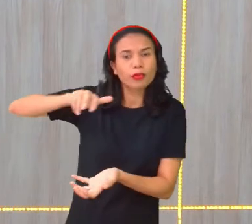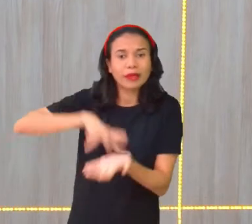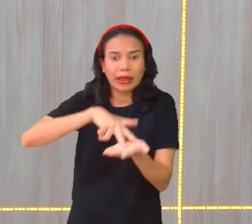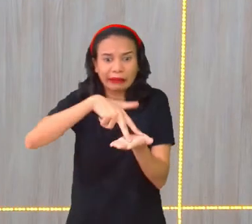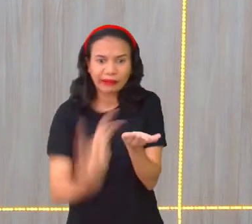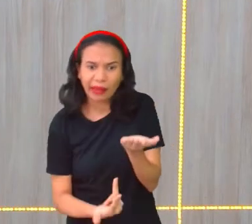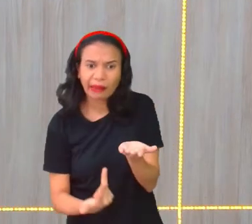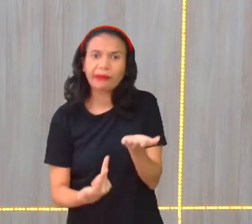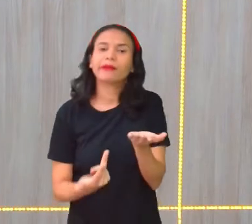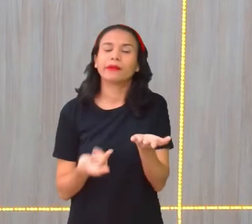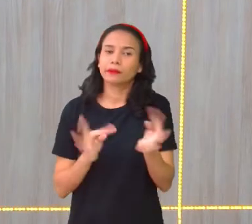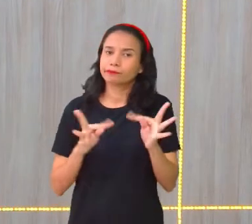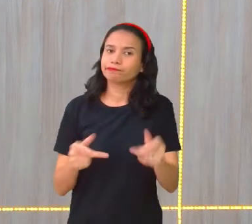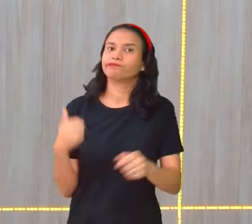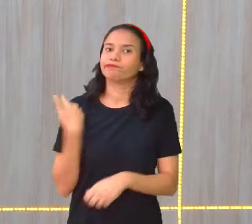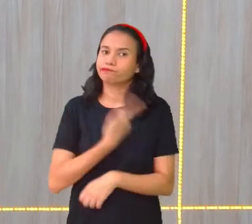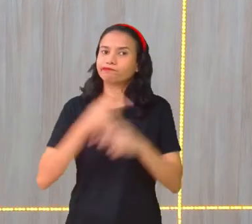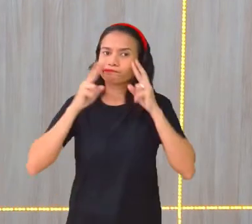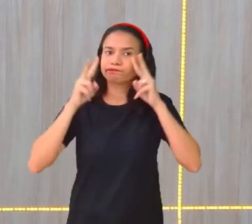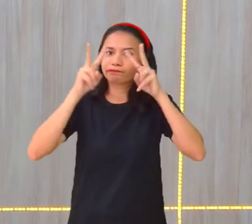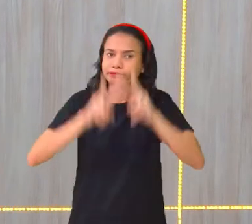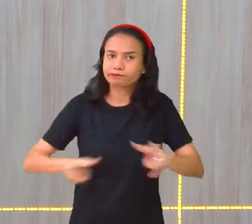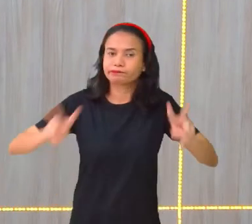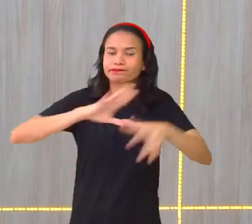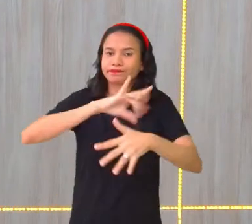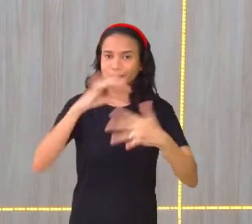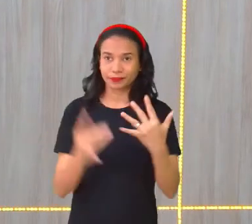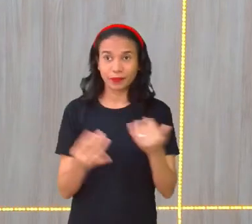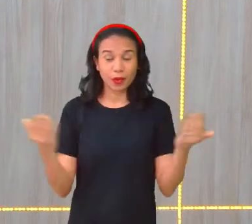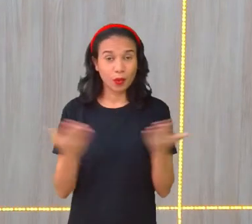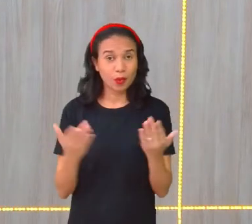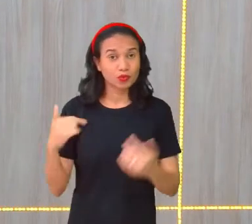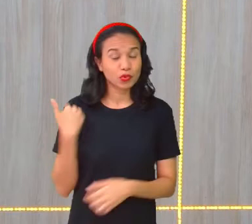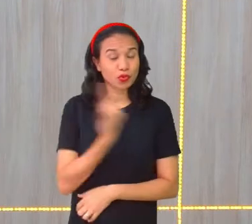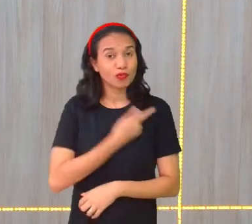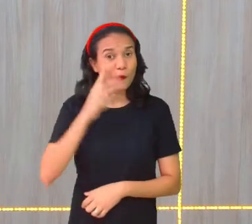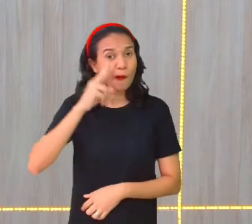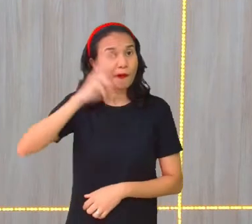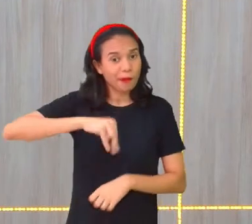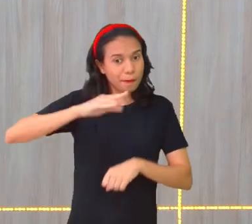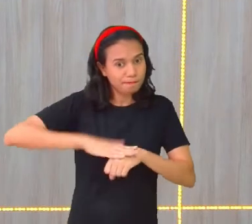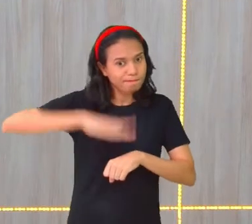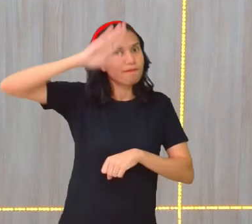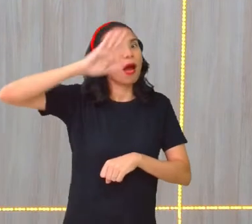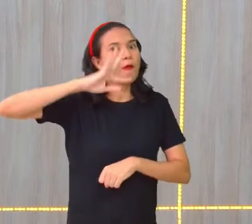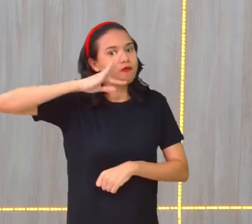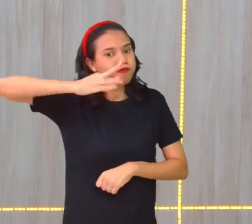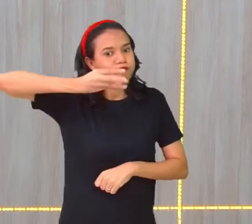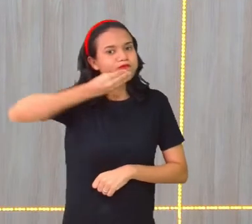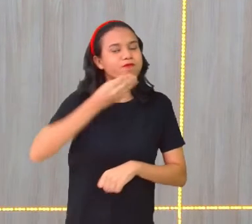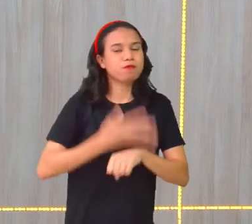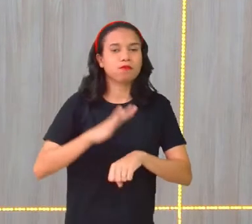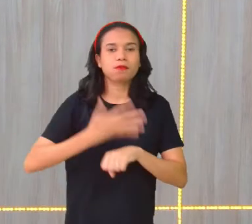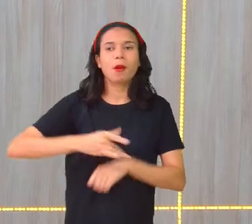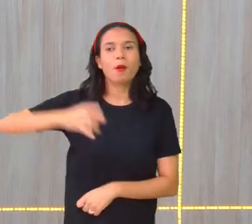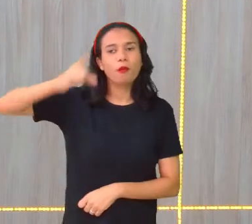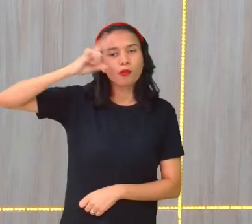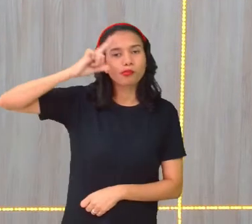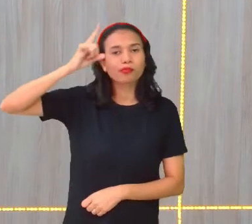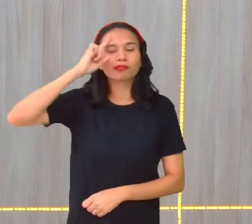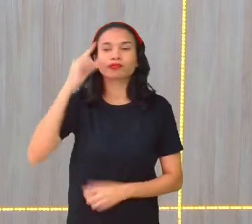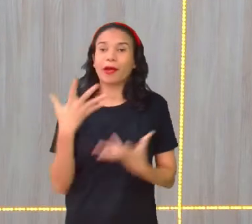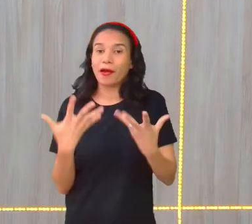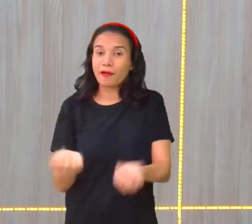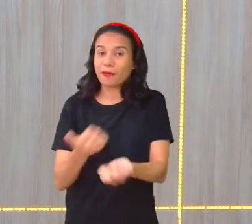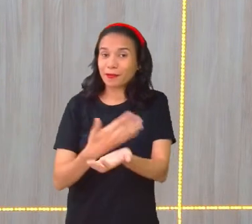Queda, tudo mais. Então, a gente viu tudo isso. E hoje a gente vai ver aí mais coisinhas que a gente tem no nosso cotidiano.